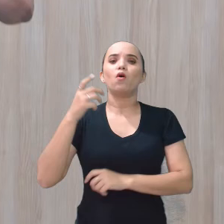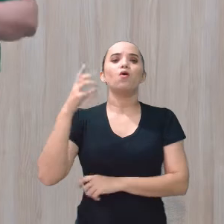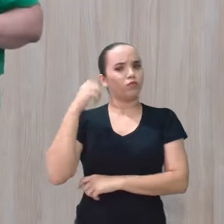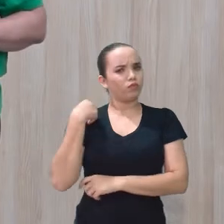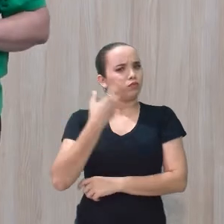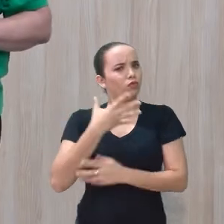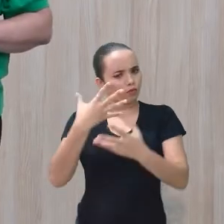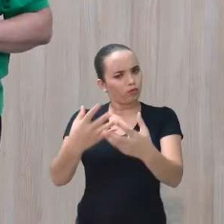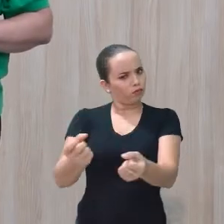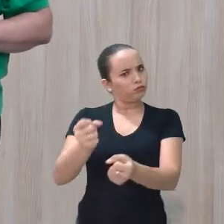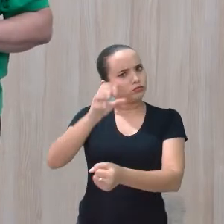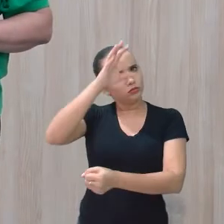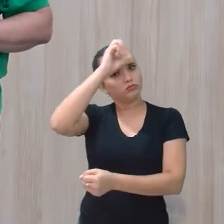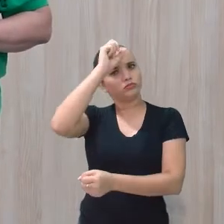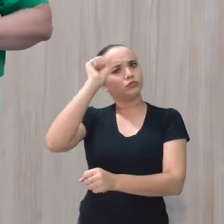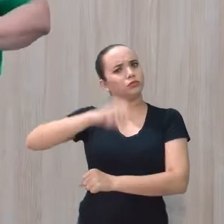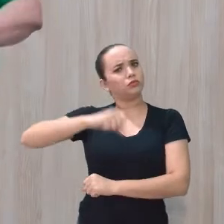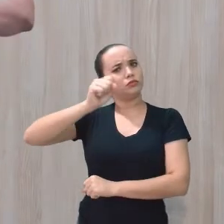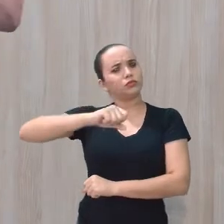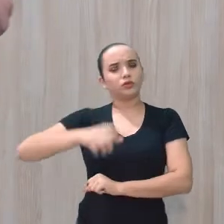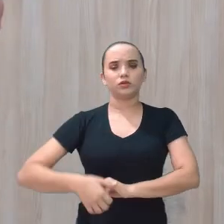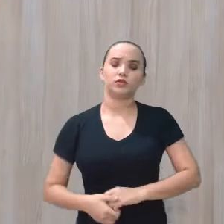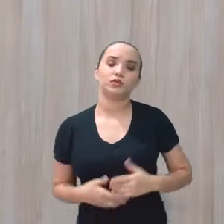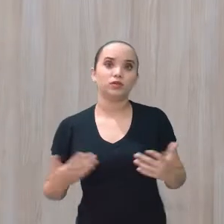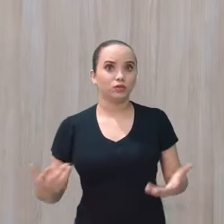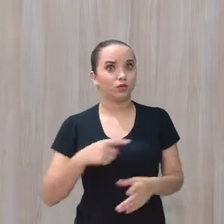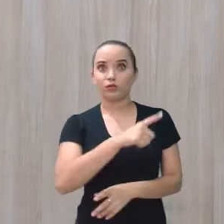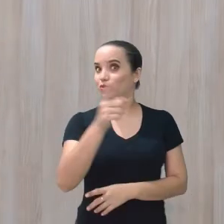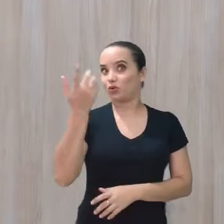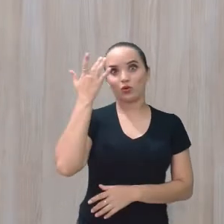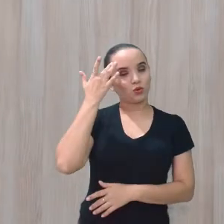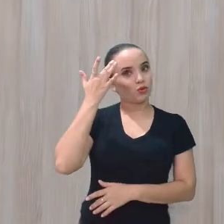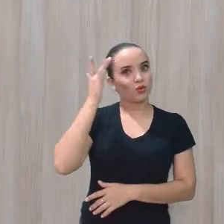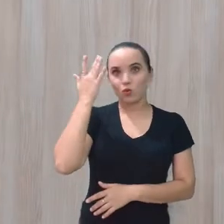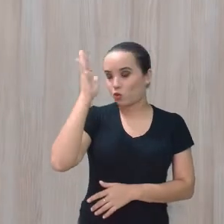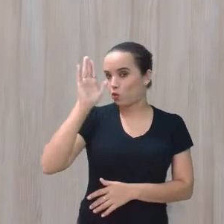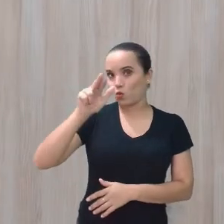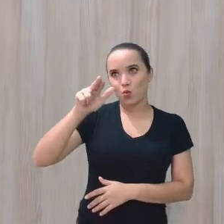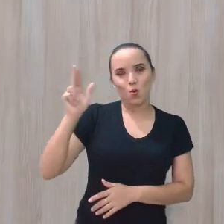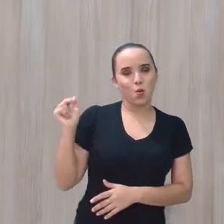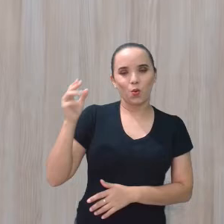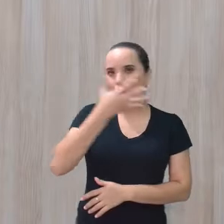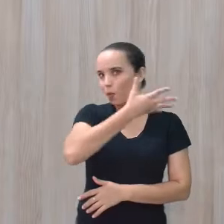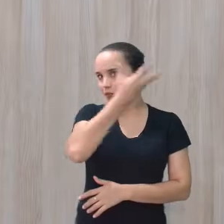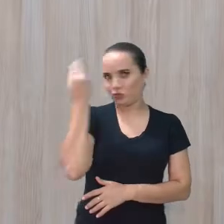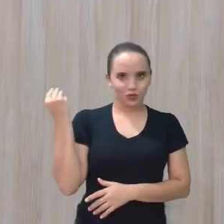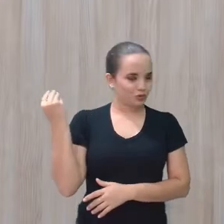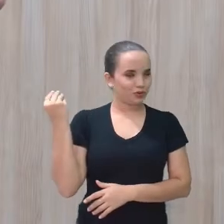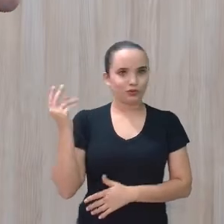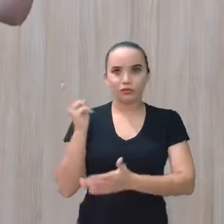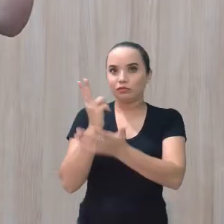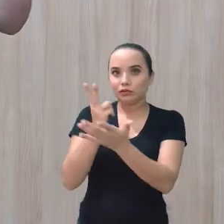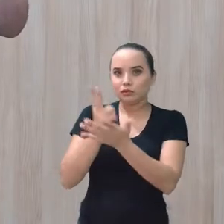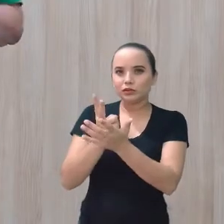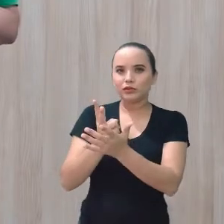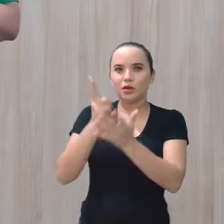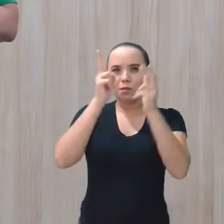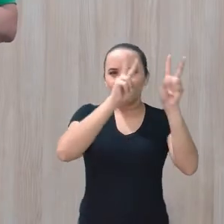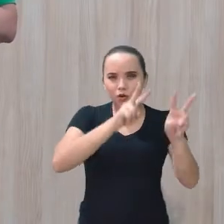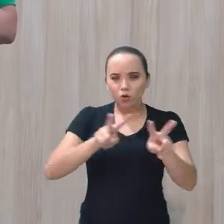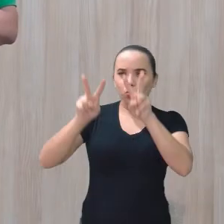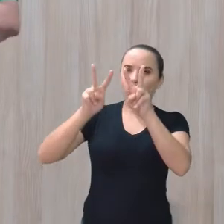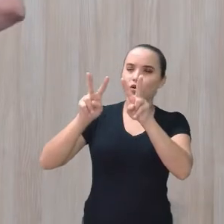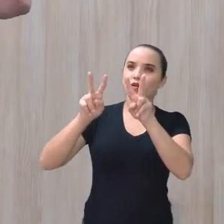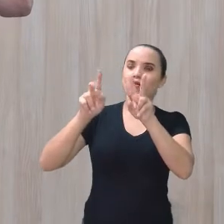aprender sobre esse destaque. E aí vocês não vão esquecer isso, tá? Vocês vão lembrar quando abrir um jornal